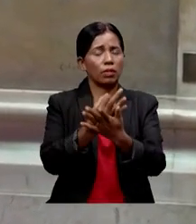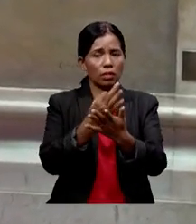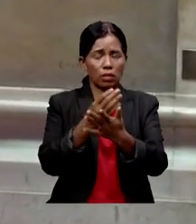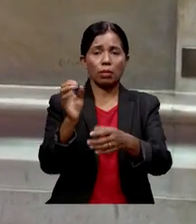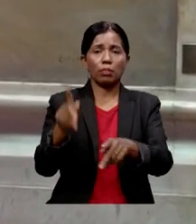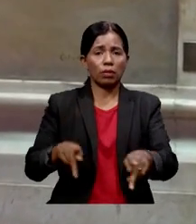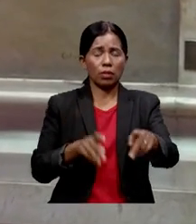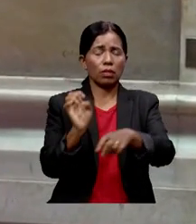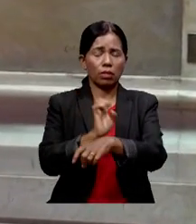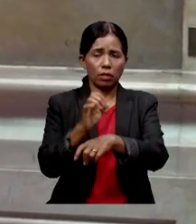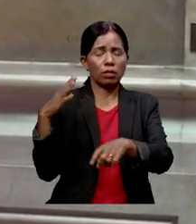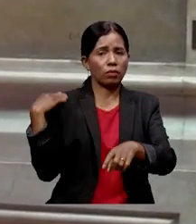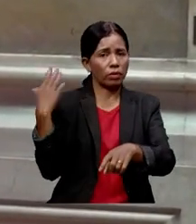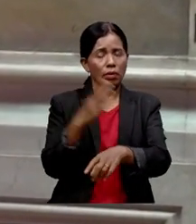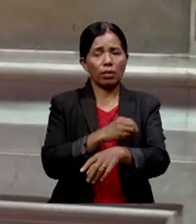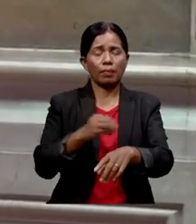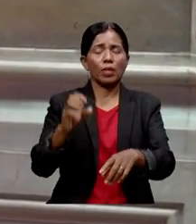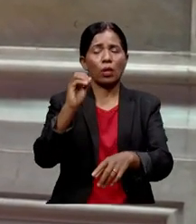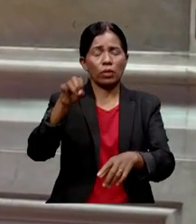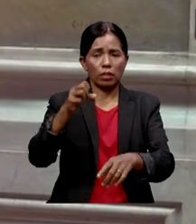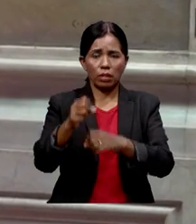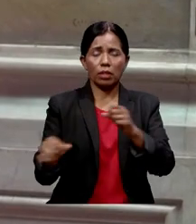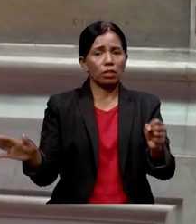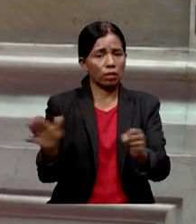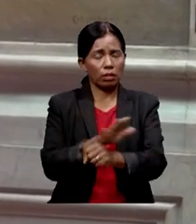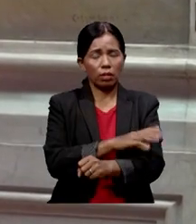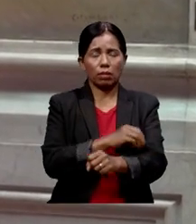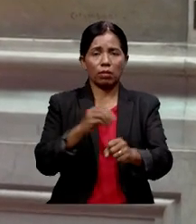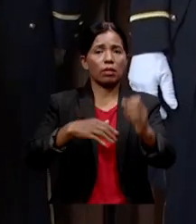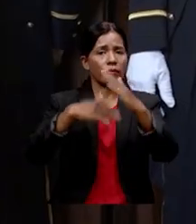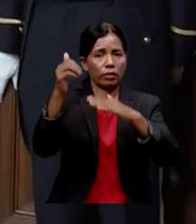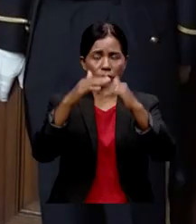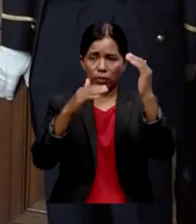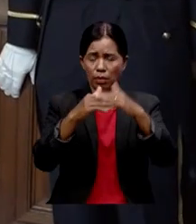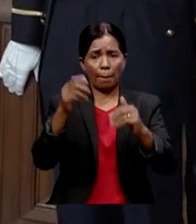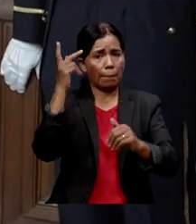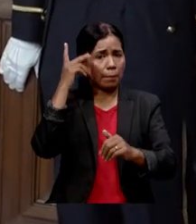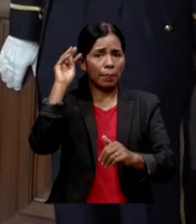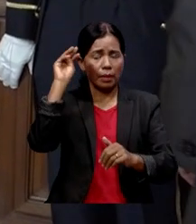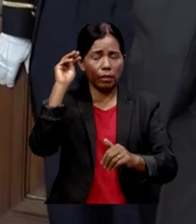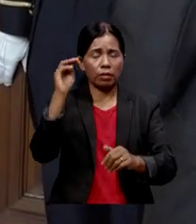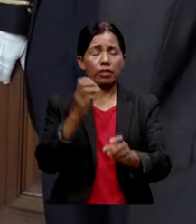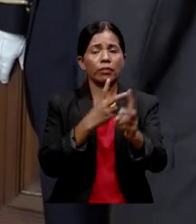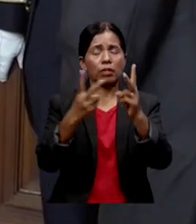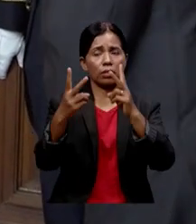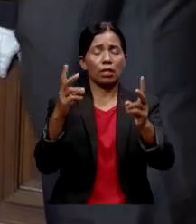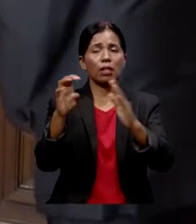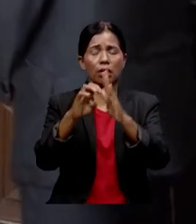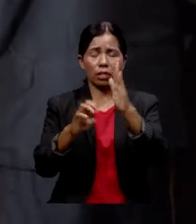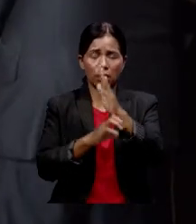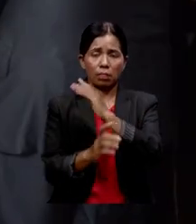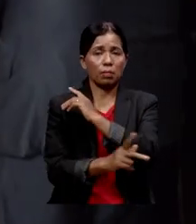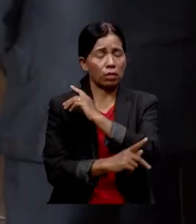economia, juventude no emprego, oceano, sustentabilidade e na infraestrutura. Primeiro-ministro, ao visita Estado para Portugal e a Lourenço